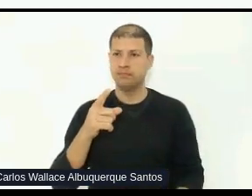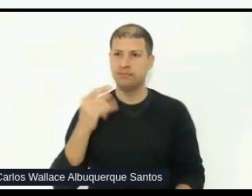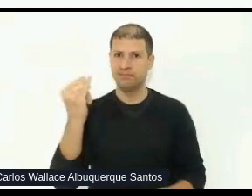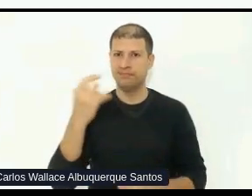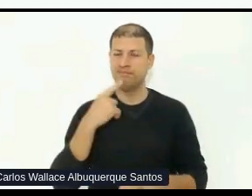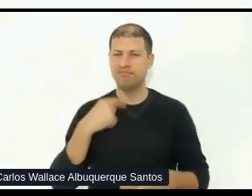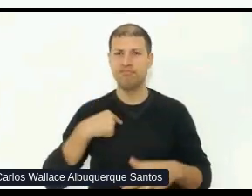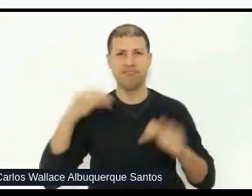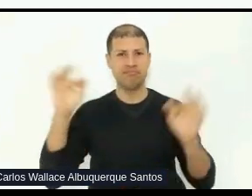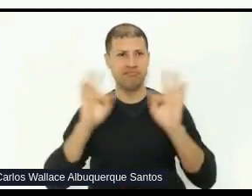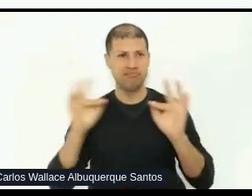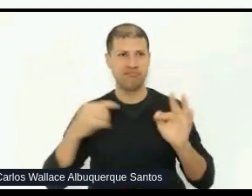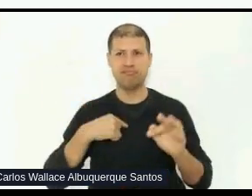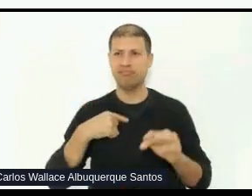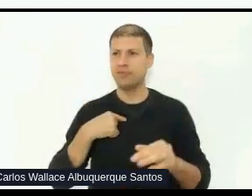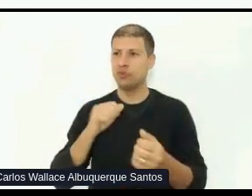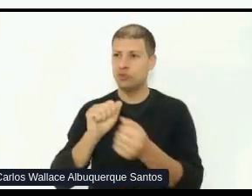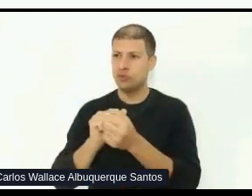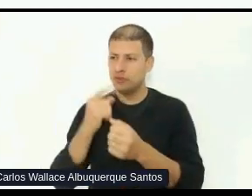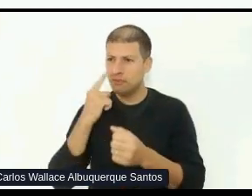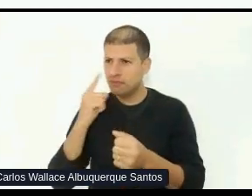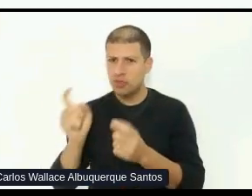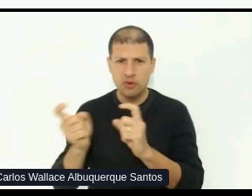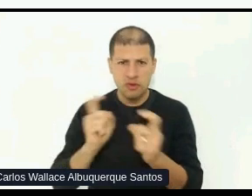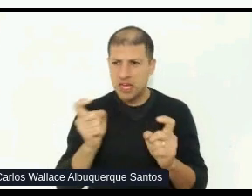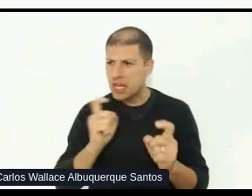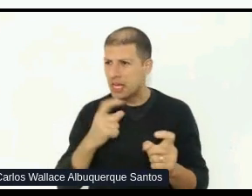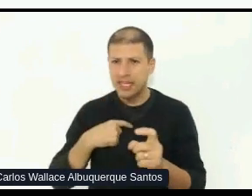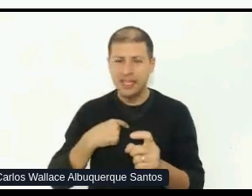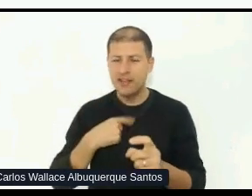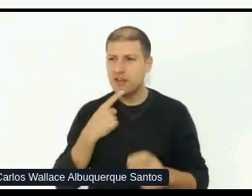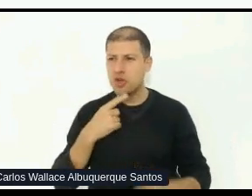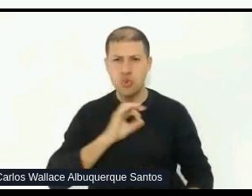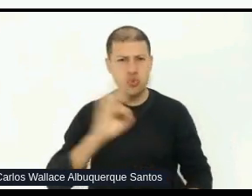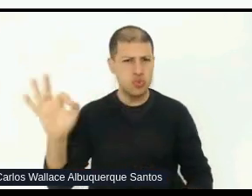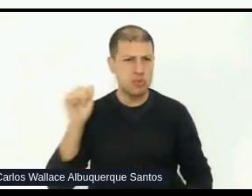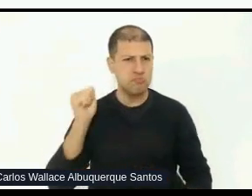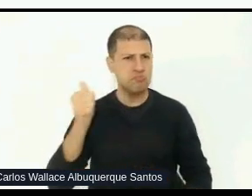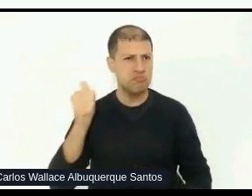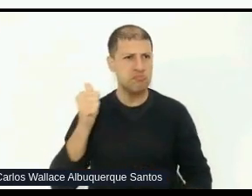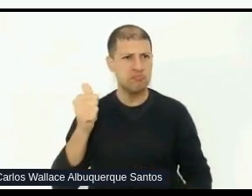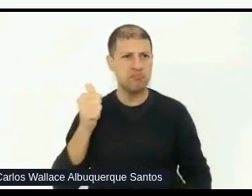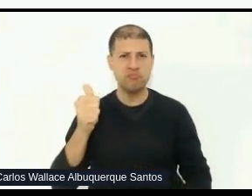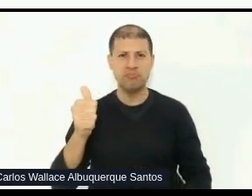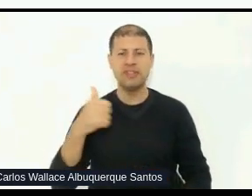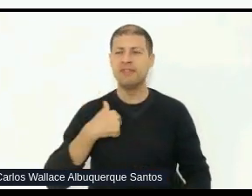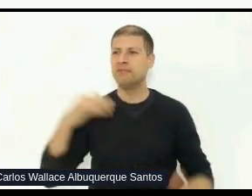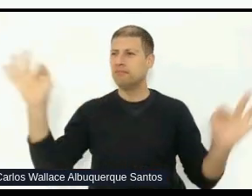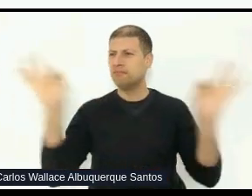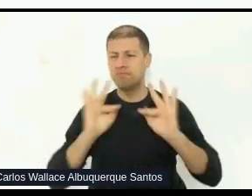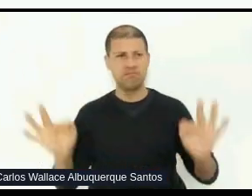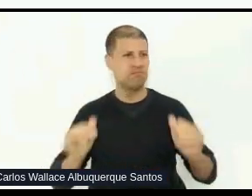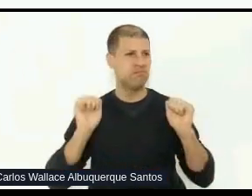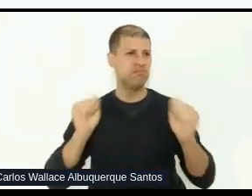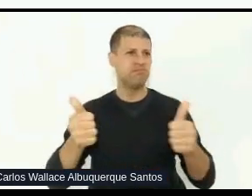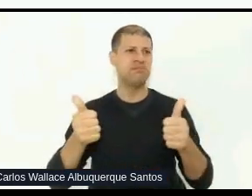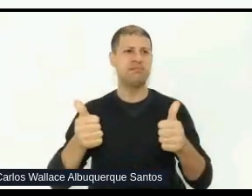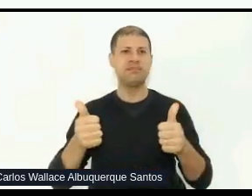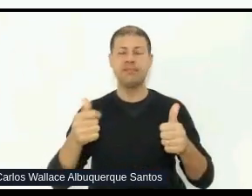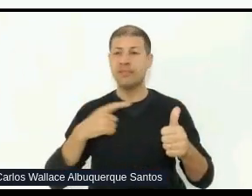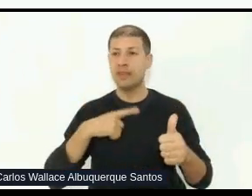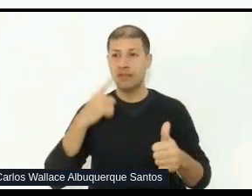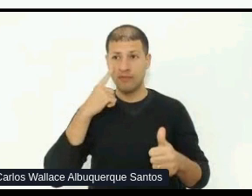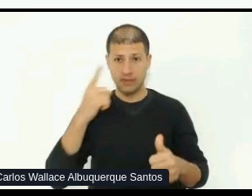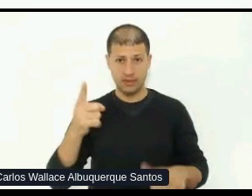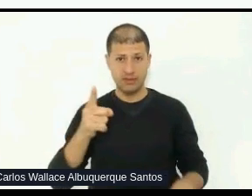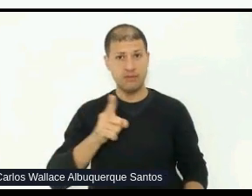feliz, né? Eu participei da conversa, tudo foi que joia, que legal, assim, né? Que joia, assim, fiquei feliz demais, assim. E aí eu peguei, fui lá